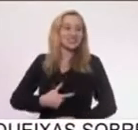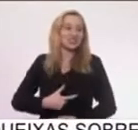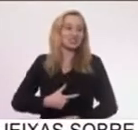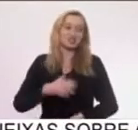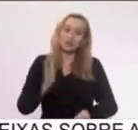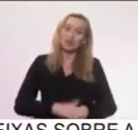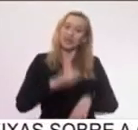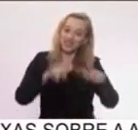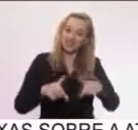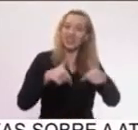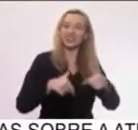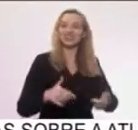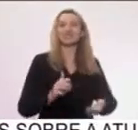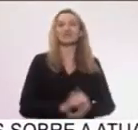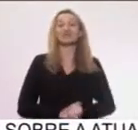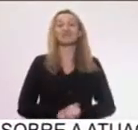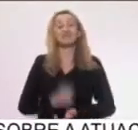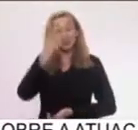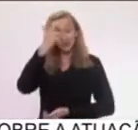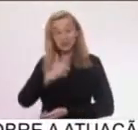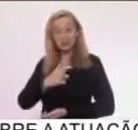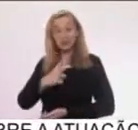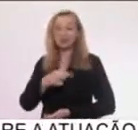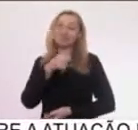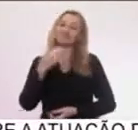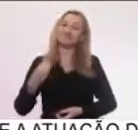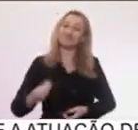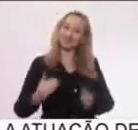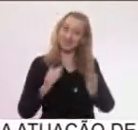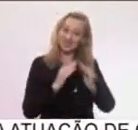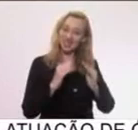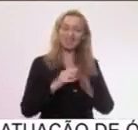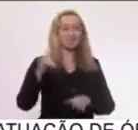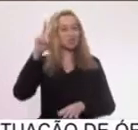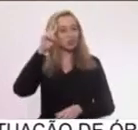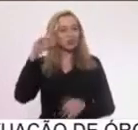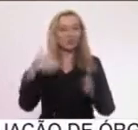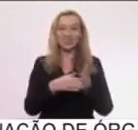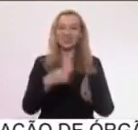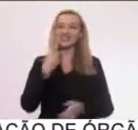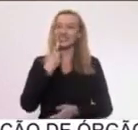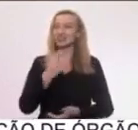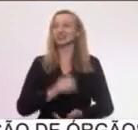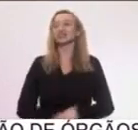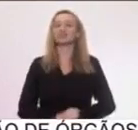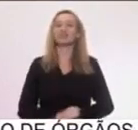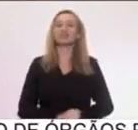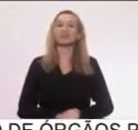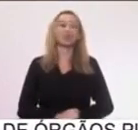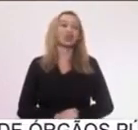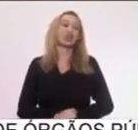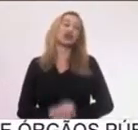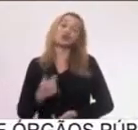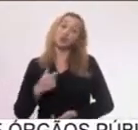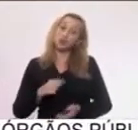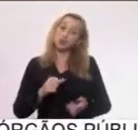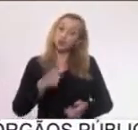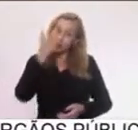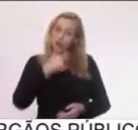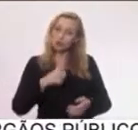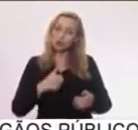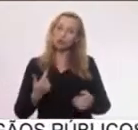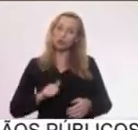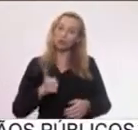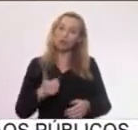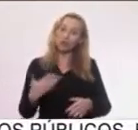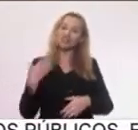mais atuantes. Estou presente nessa casa de segunda a sexta-feira, sou um dos primeiros a chegar e, sem dúvida